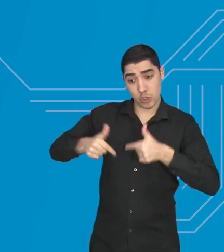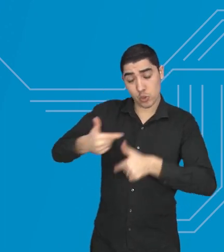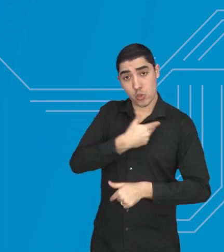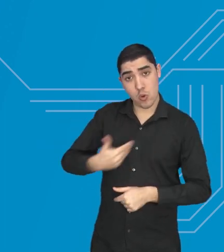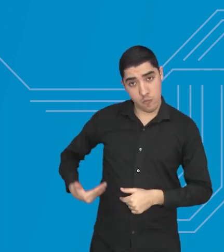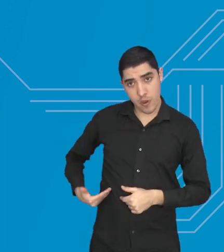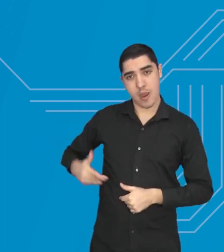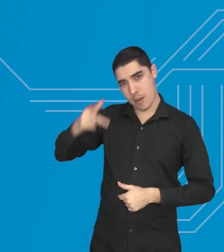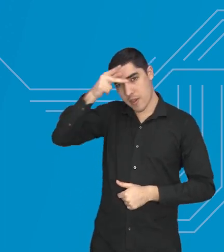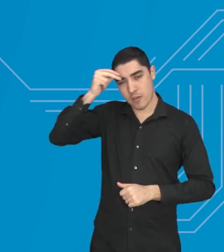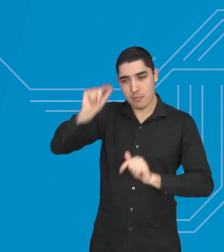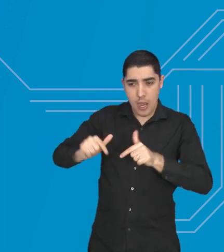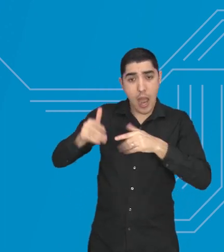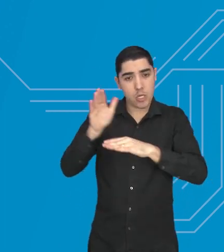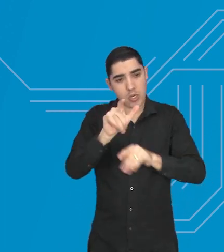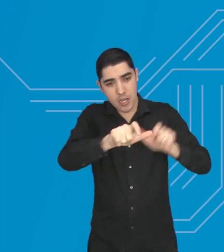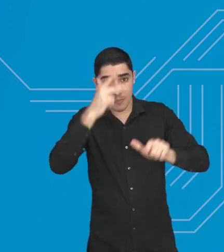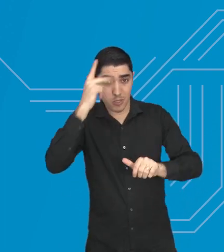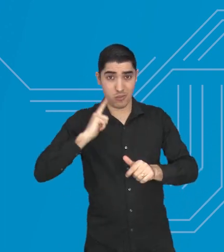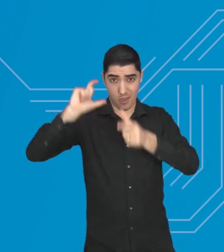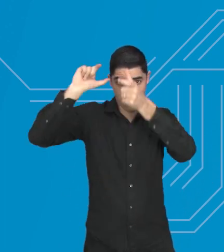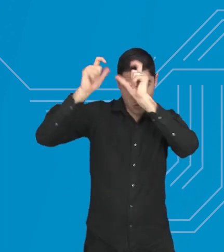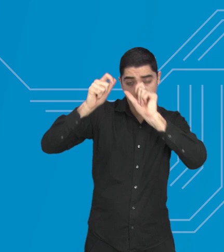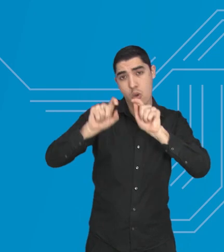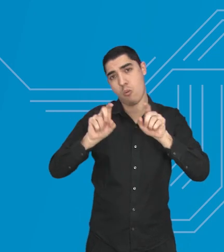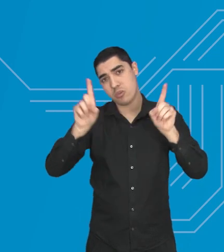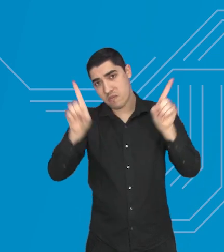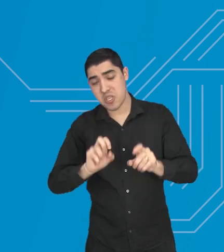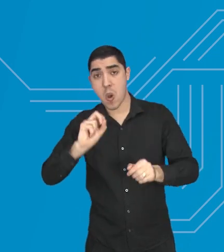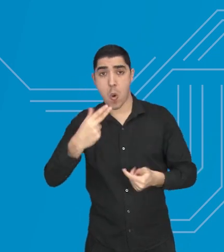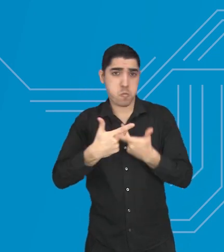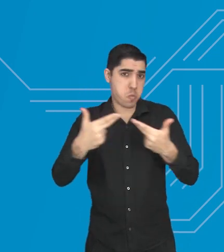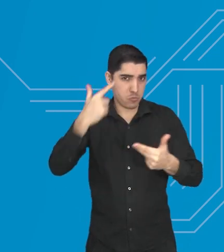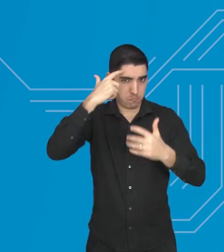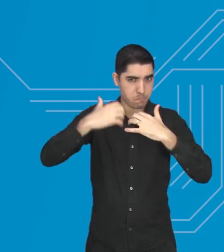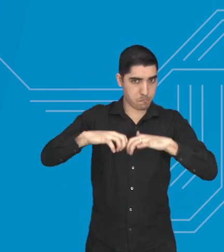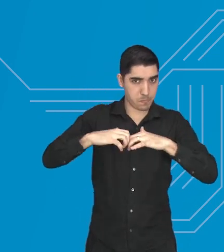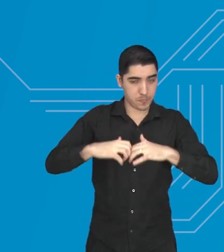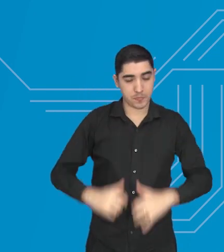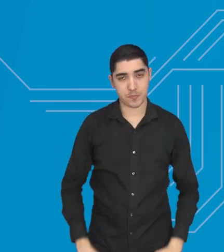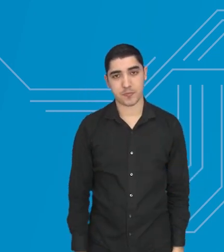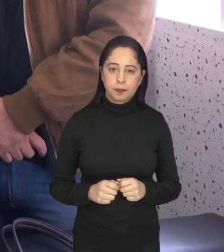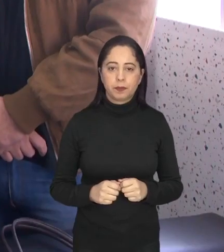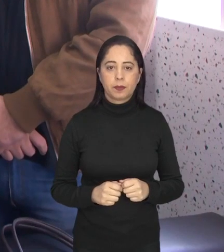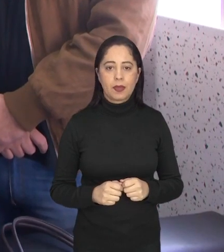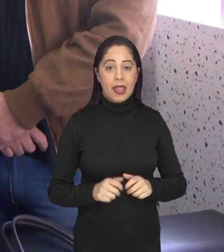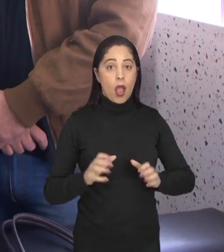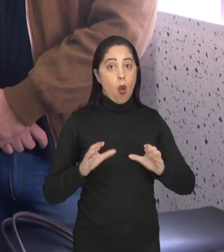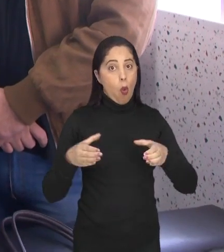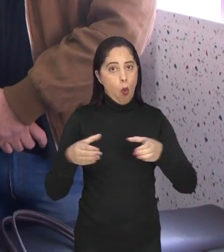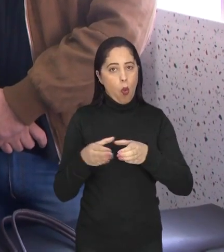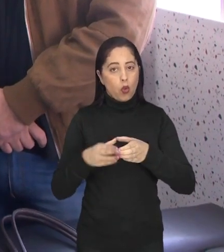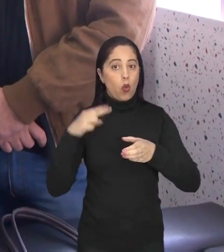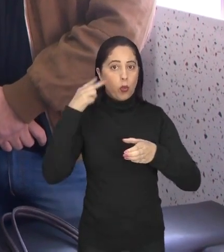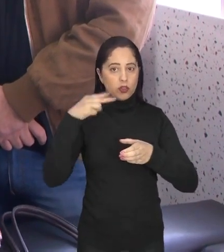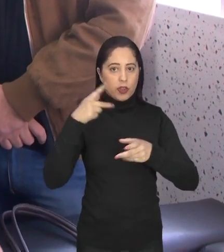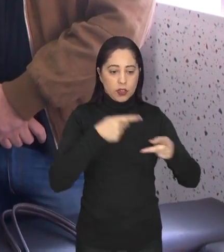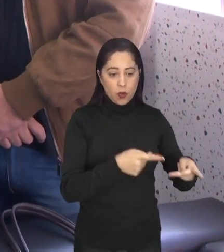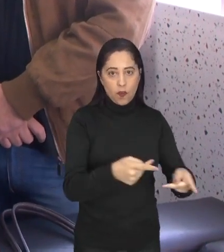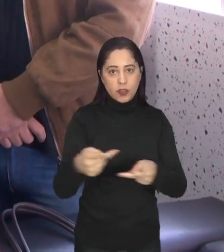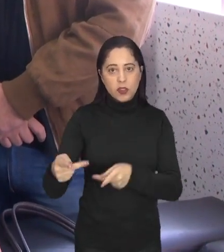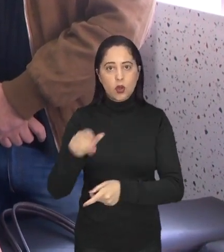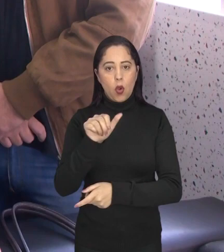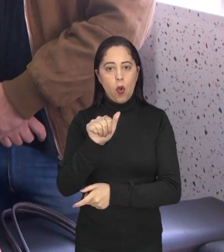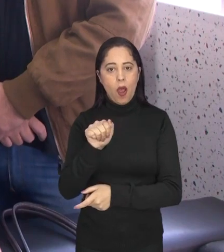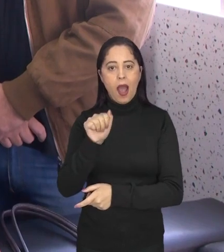públicas no apoio para pessoas com transtornos, deficiência ou limitações intelectuais. A Frente Parlamentar em Apoio